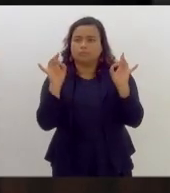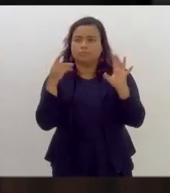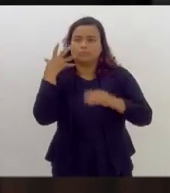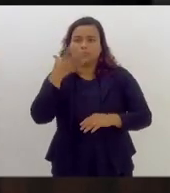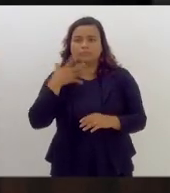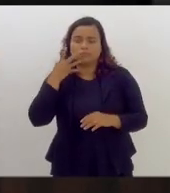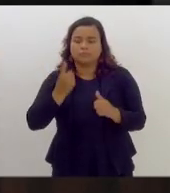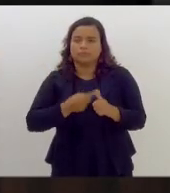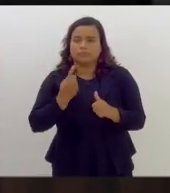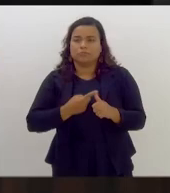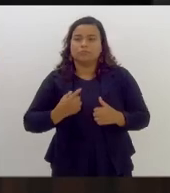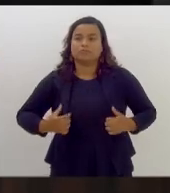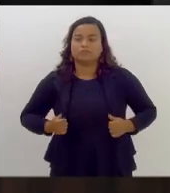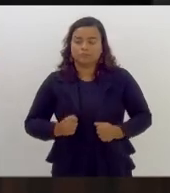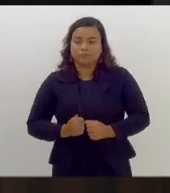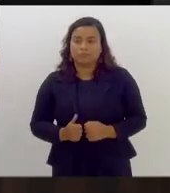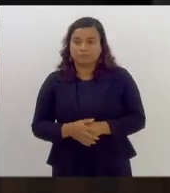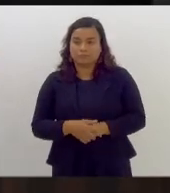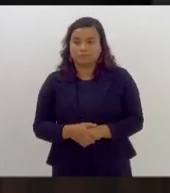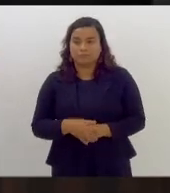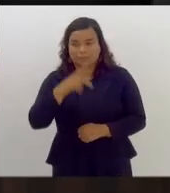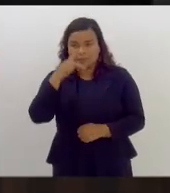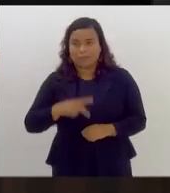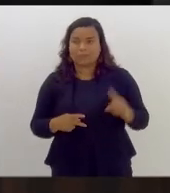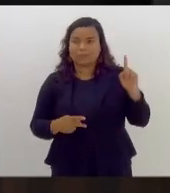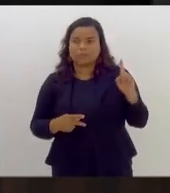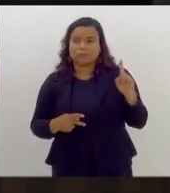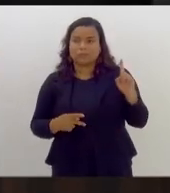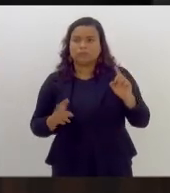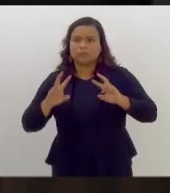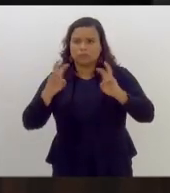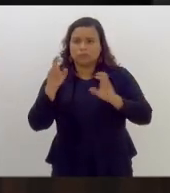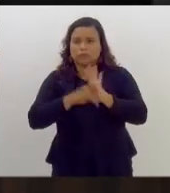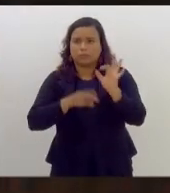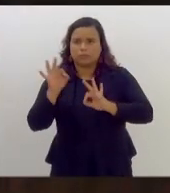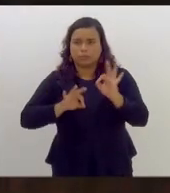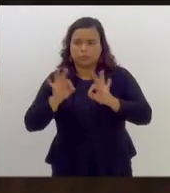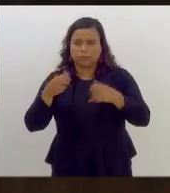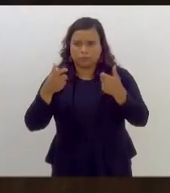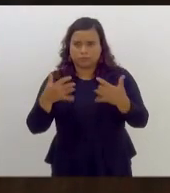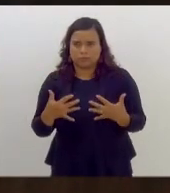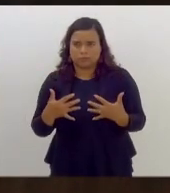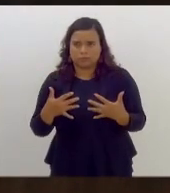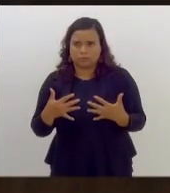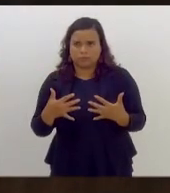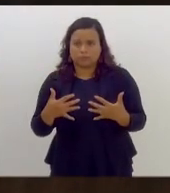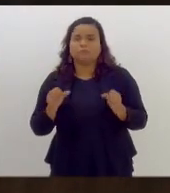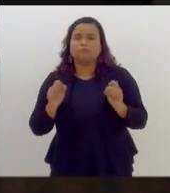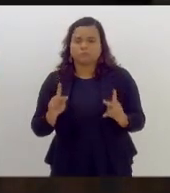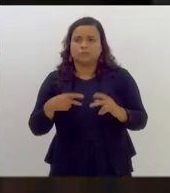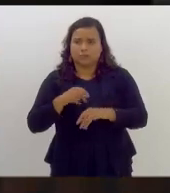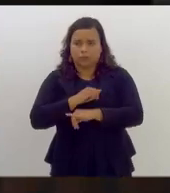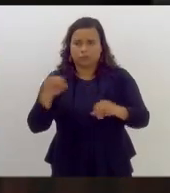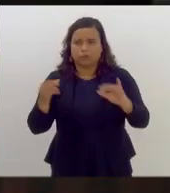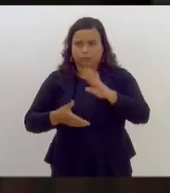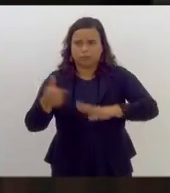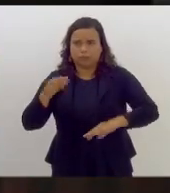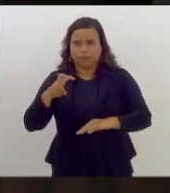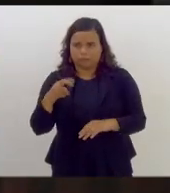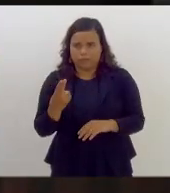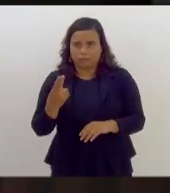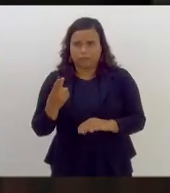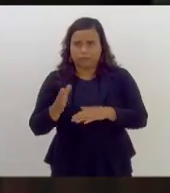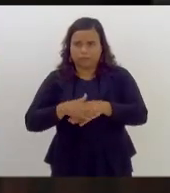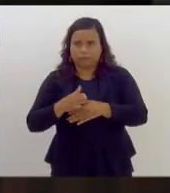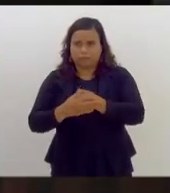primeira sessão extraordinária. Presidente, é sobre o projeto. Eu vou anunciar a retirada, que a autora